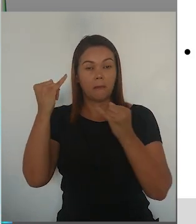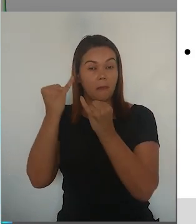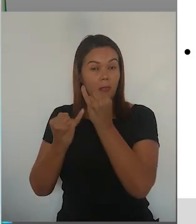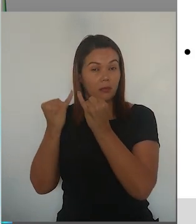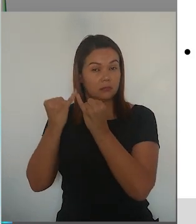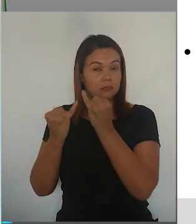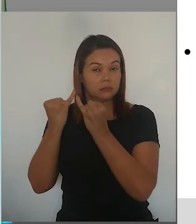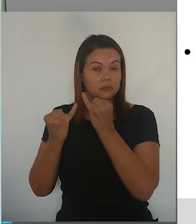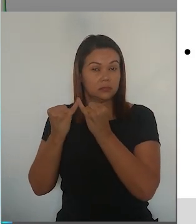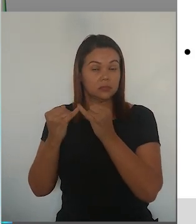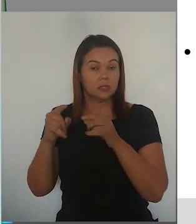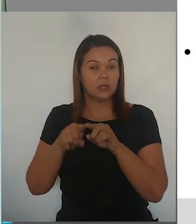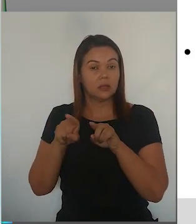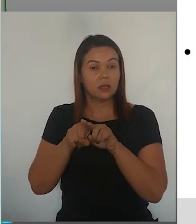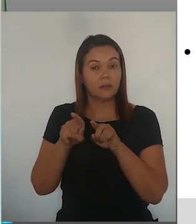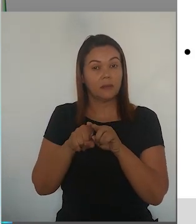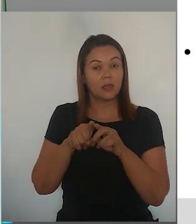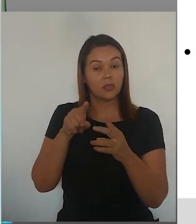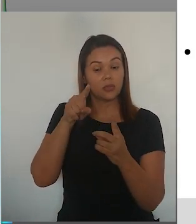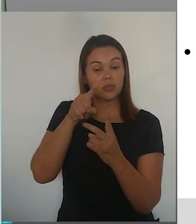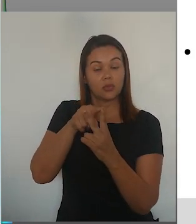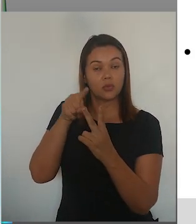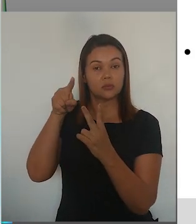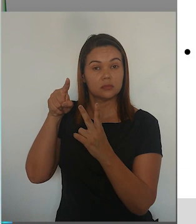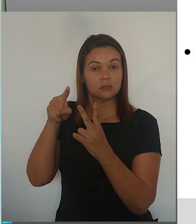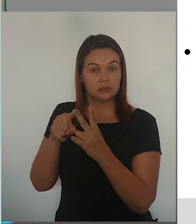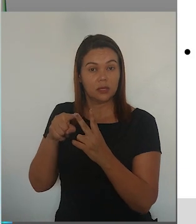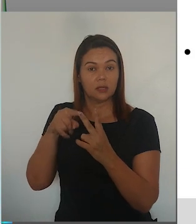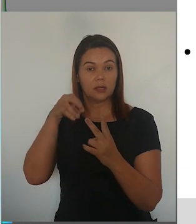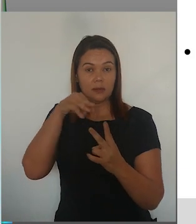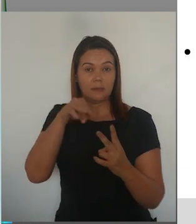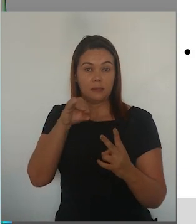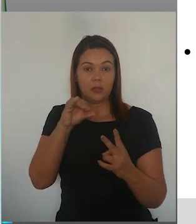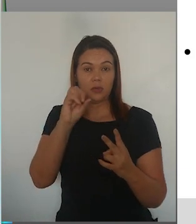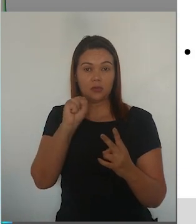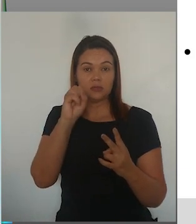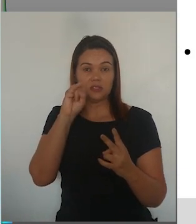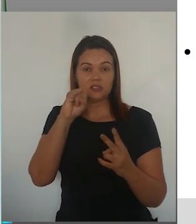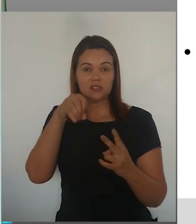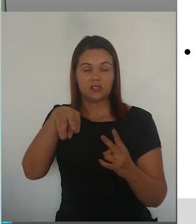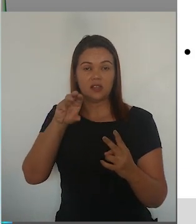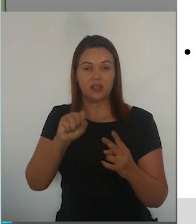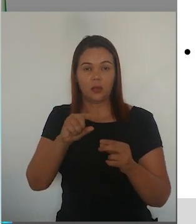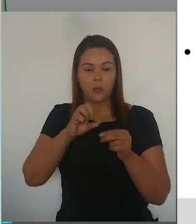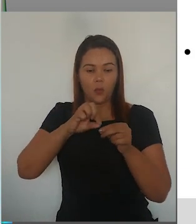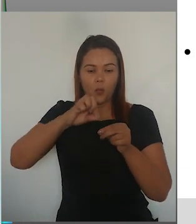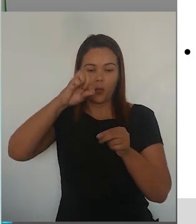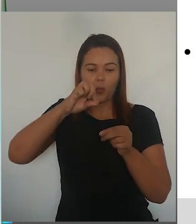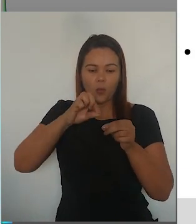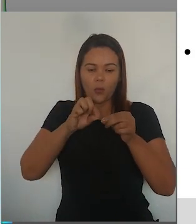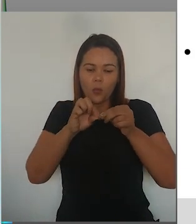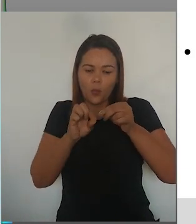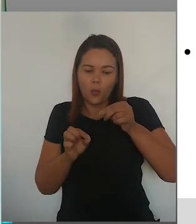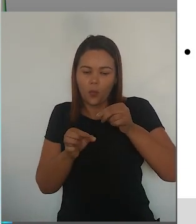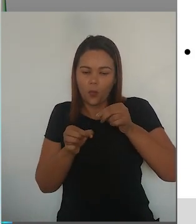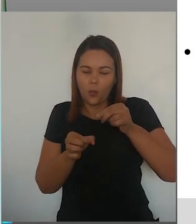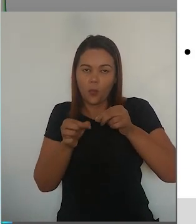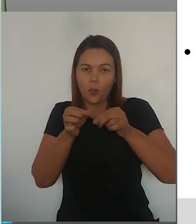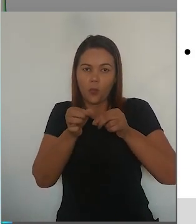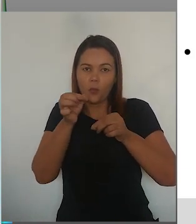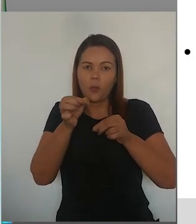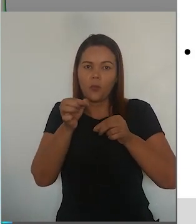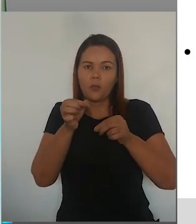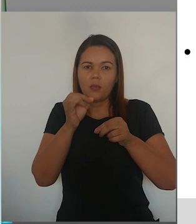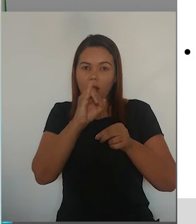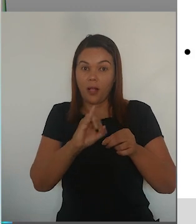pesadas idênticas, esprairadas, e dois pares de cadeia leve de miosina presentes na